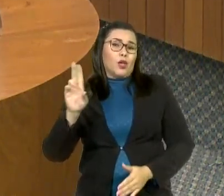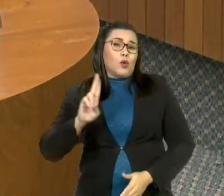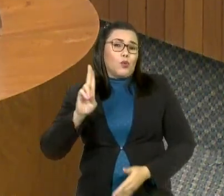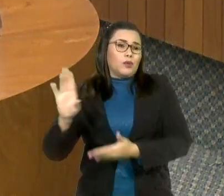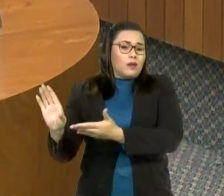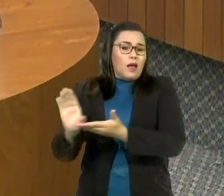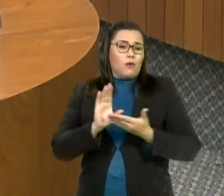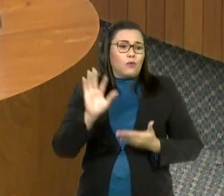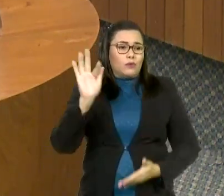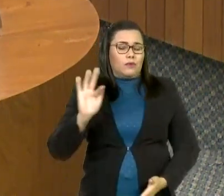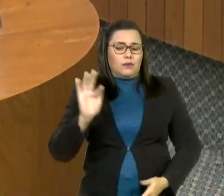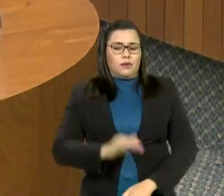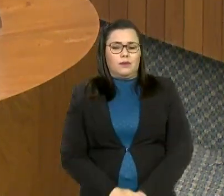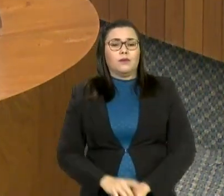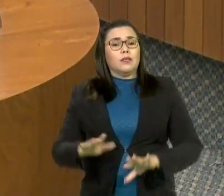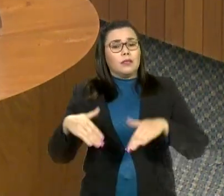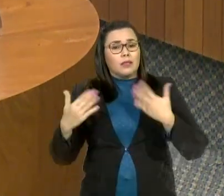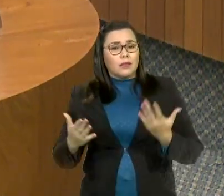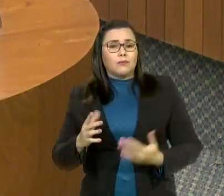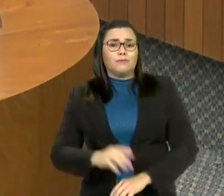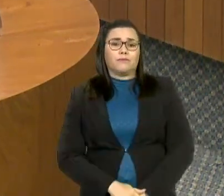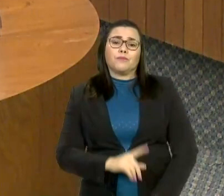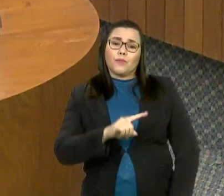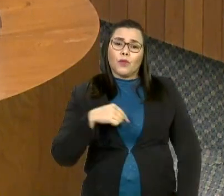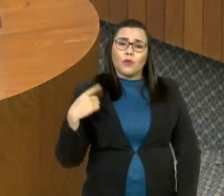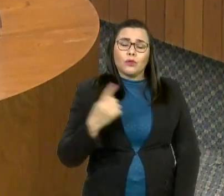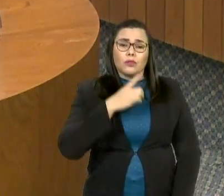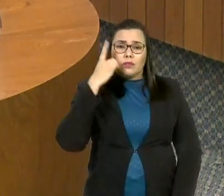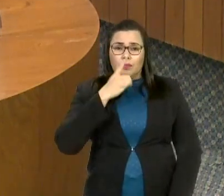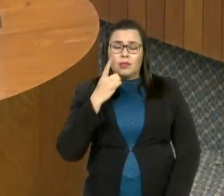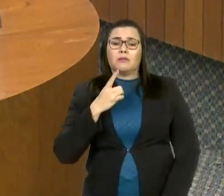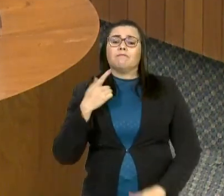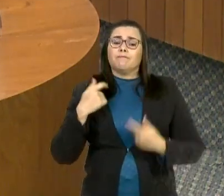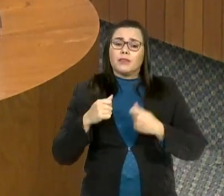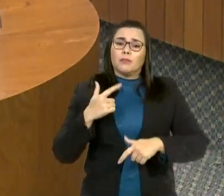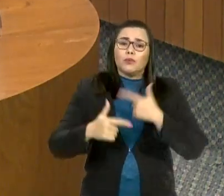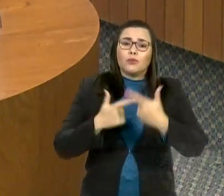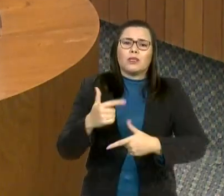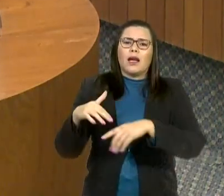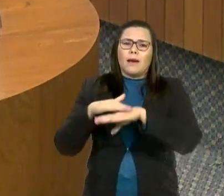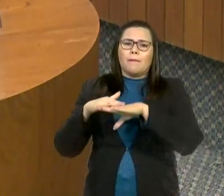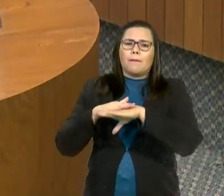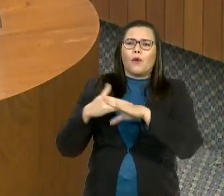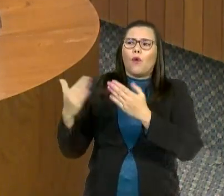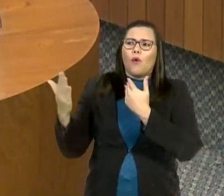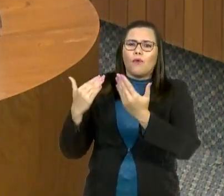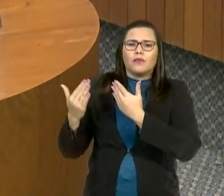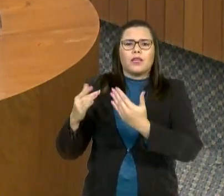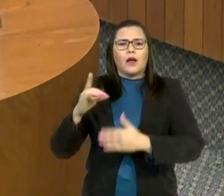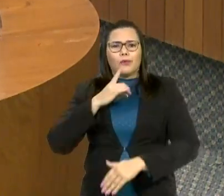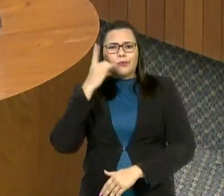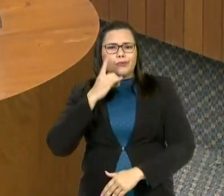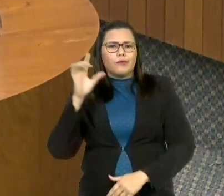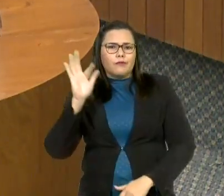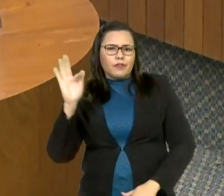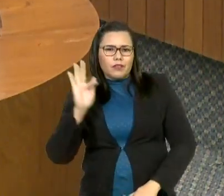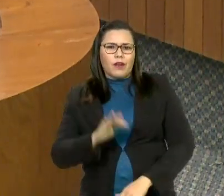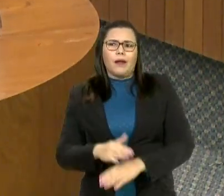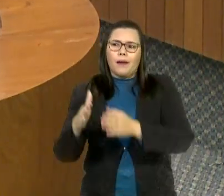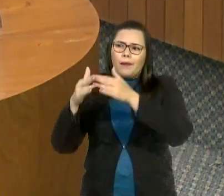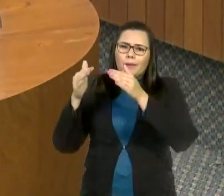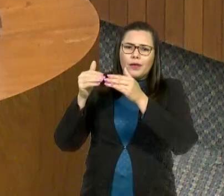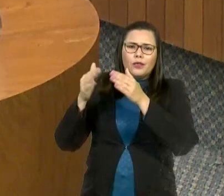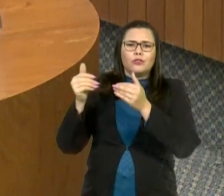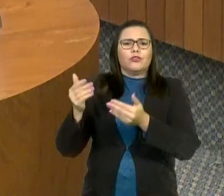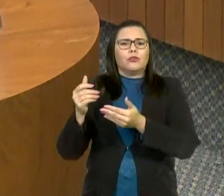entraria também o papel político dessa casa e da bancada federal também, para que nós possamos quebrar esses entraves burocráticos